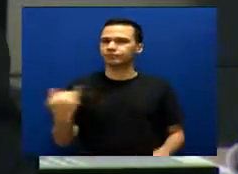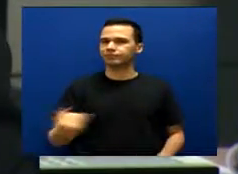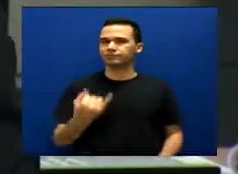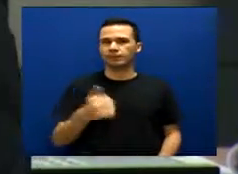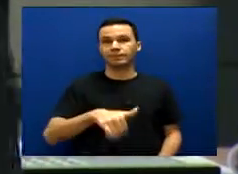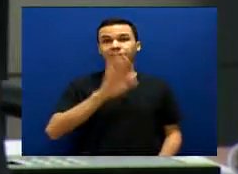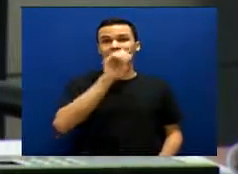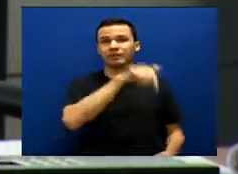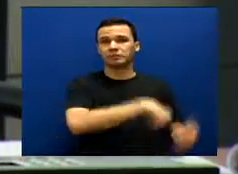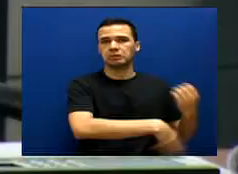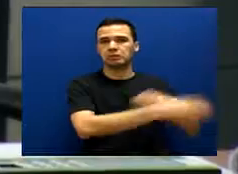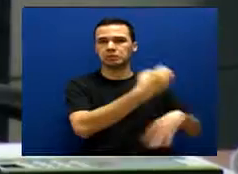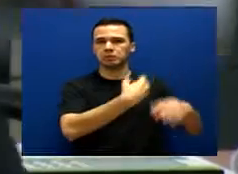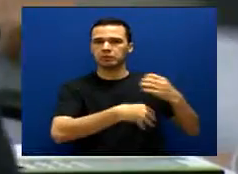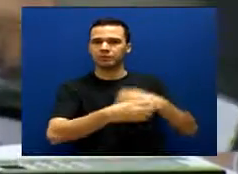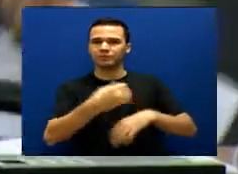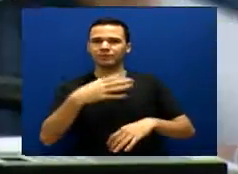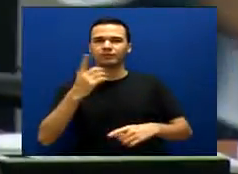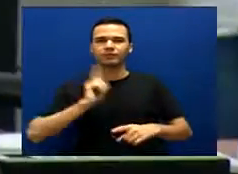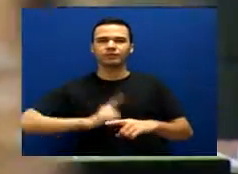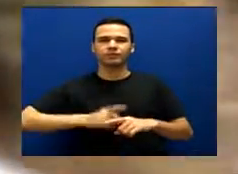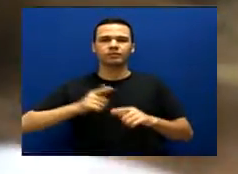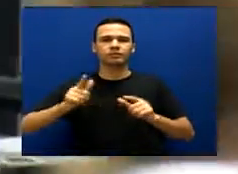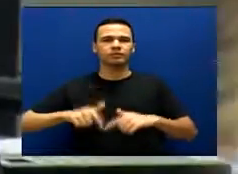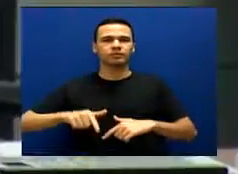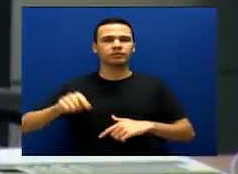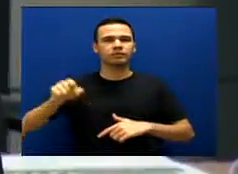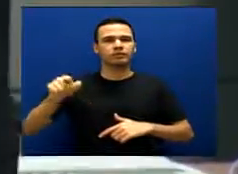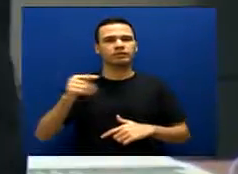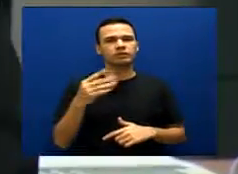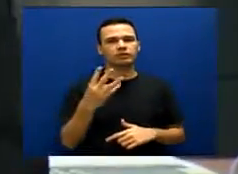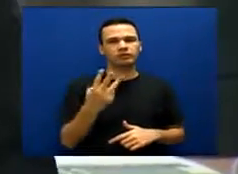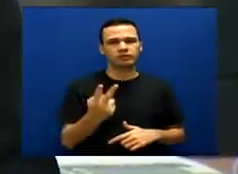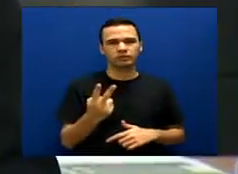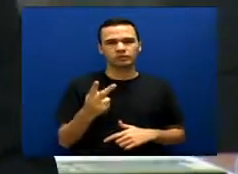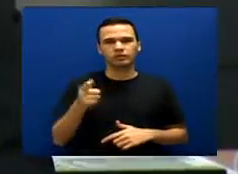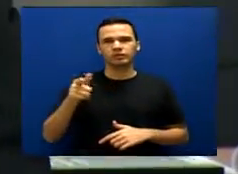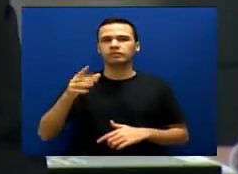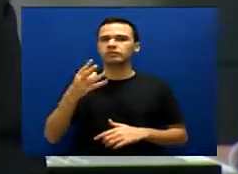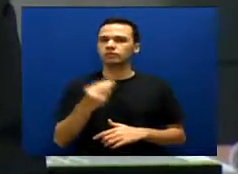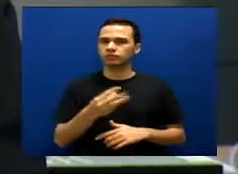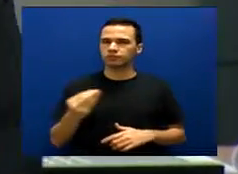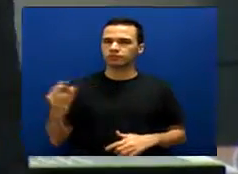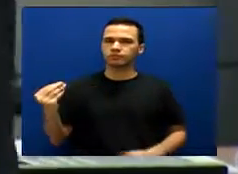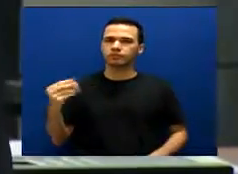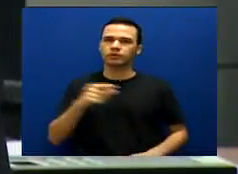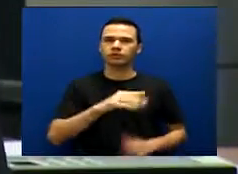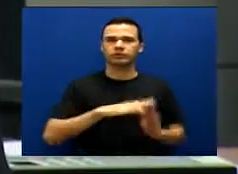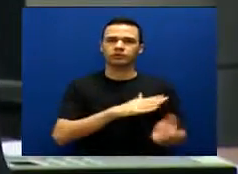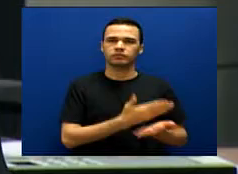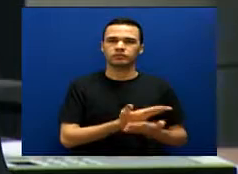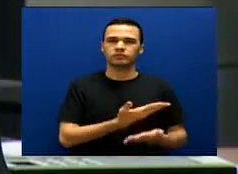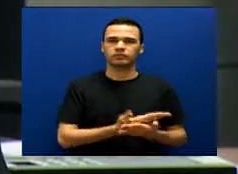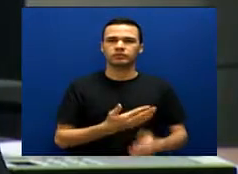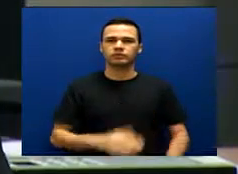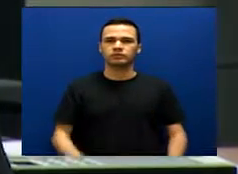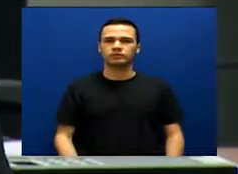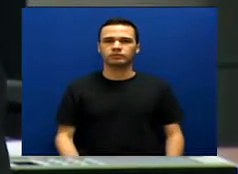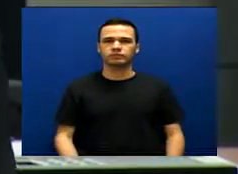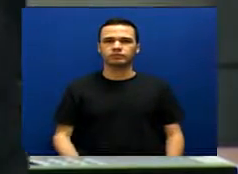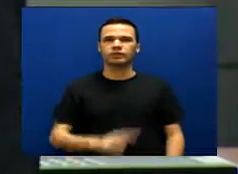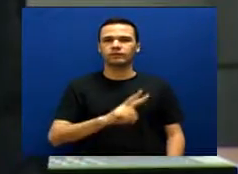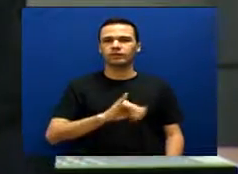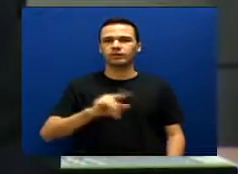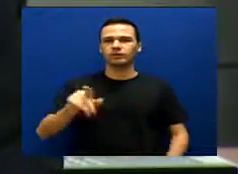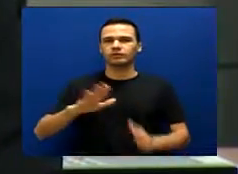chegar até os alunos, porque da onde eu vim ali, presidente Manga, muitas das vezes, Martinez, as crianças, o pastor Apolo, vai